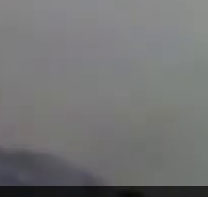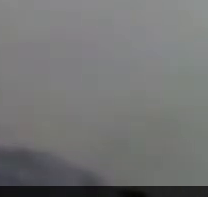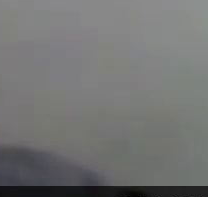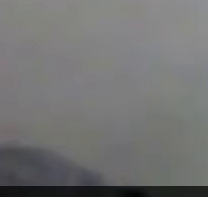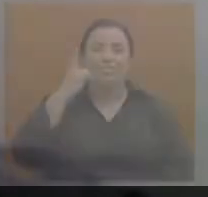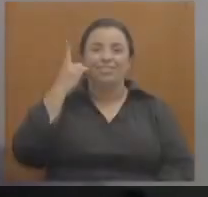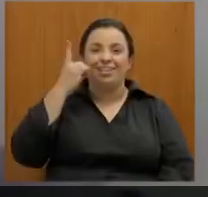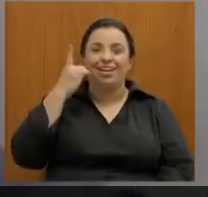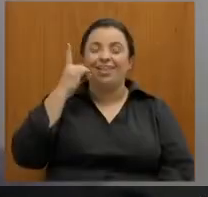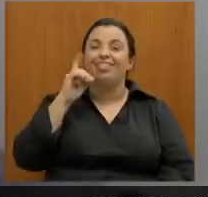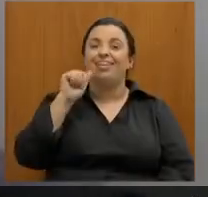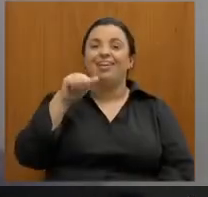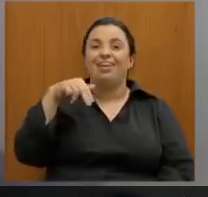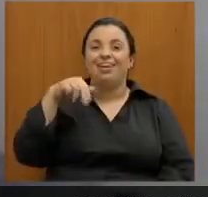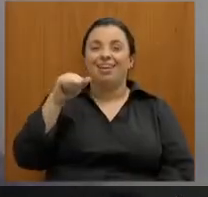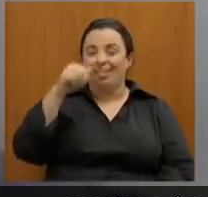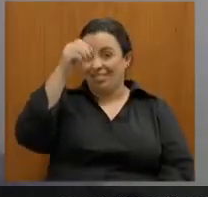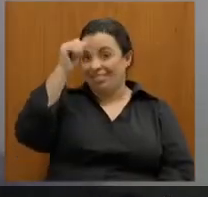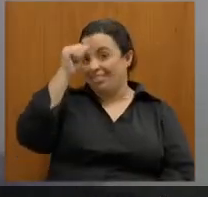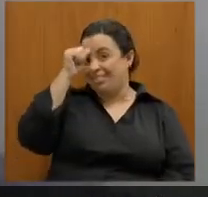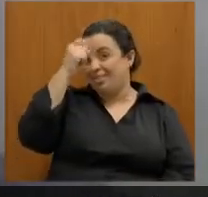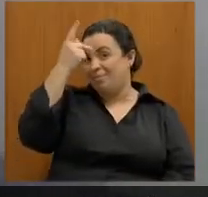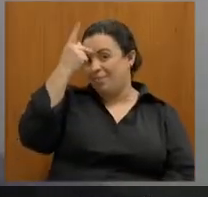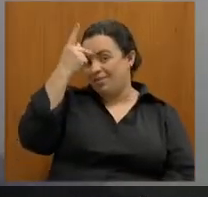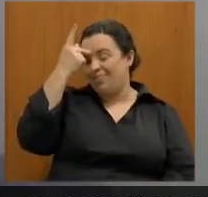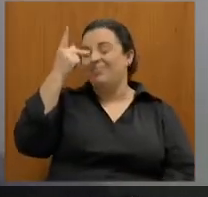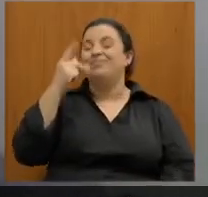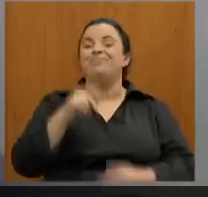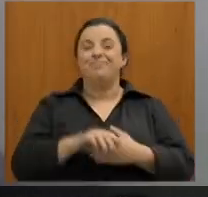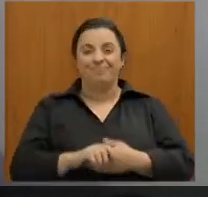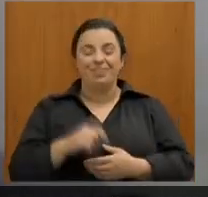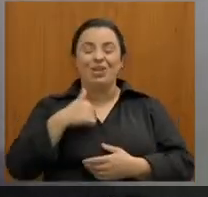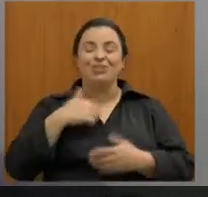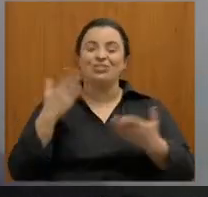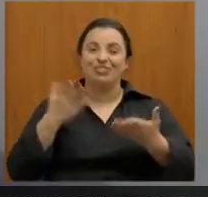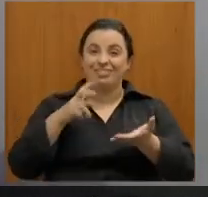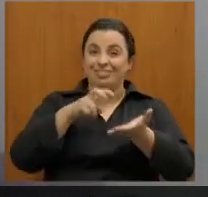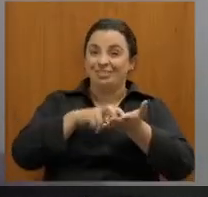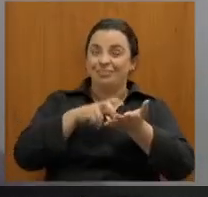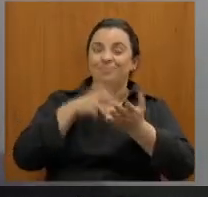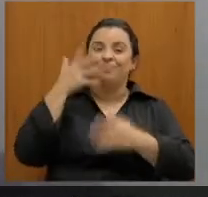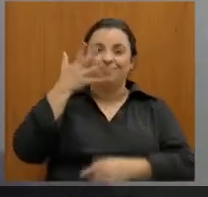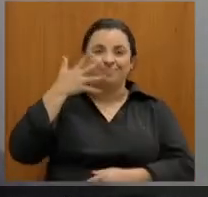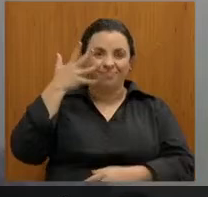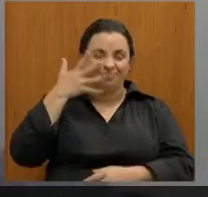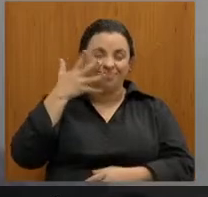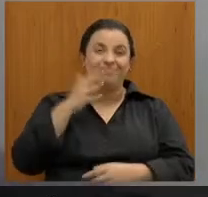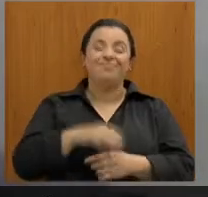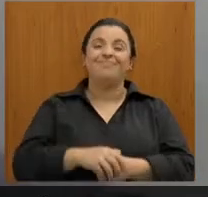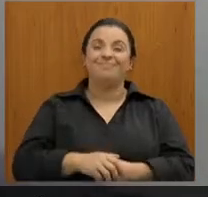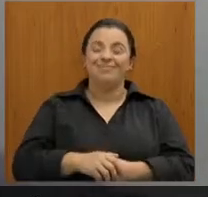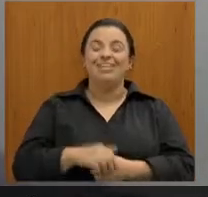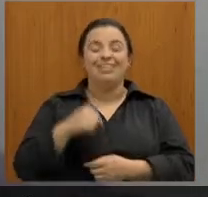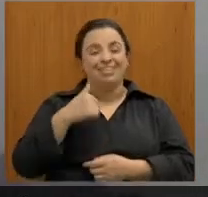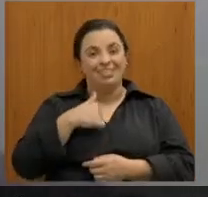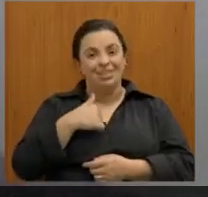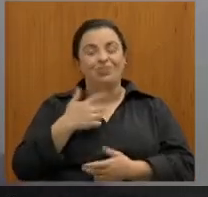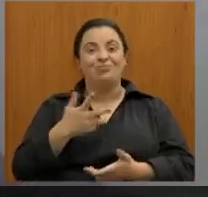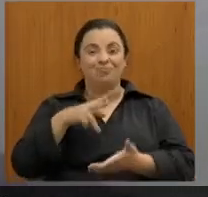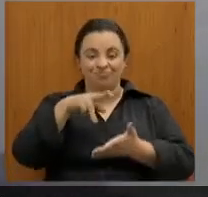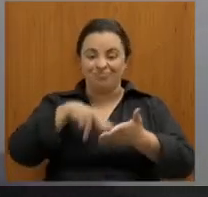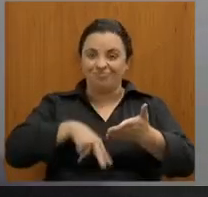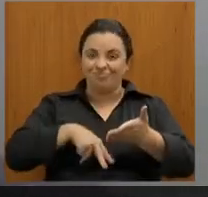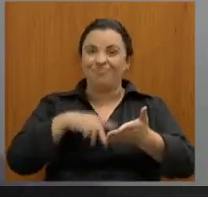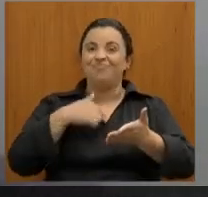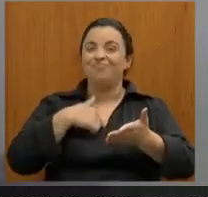Ana Paula Siqueira né já me manifestei hoje pela manhã então como como foi